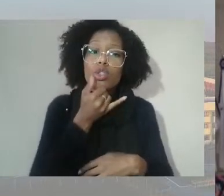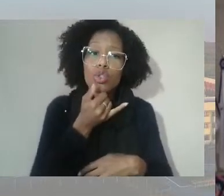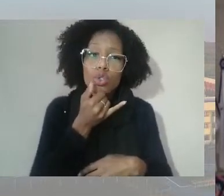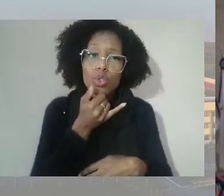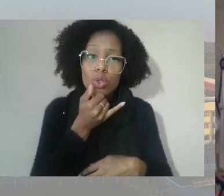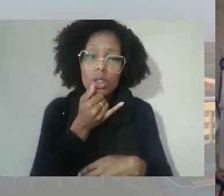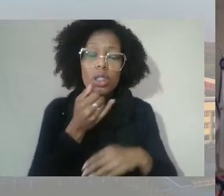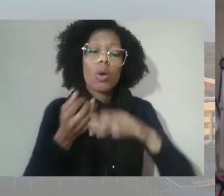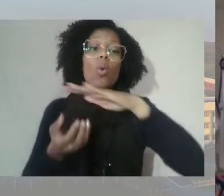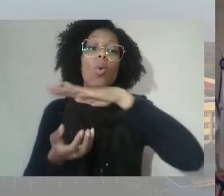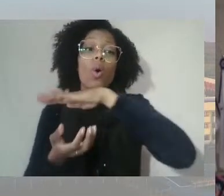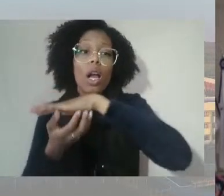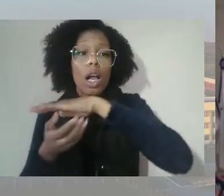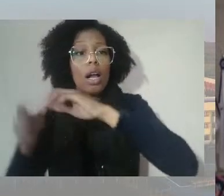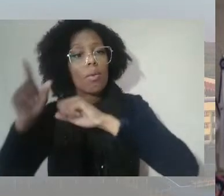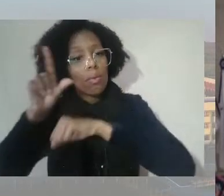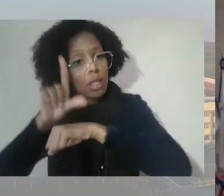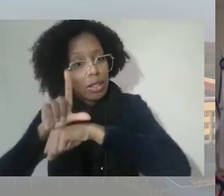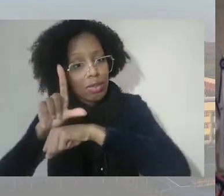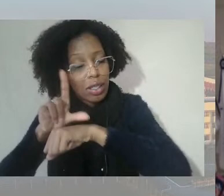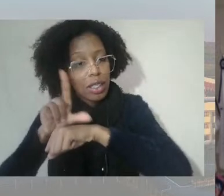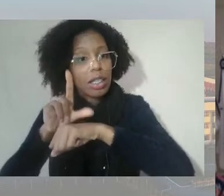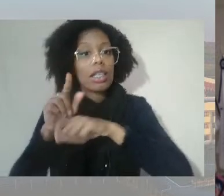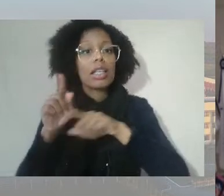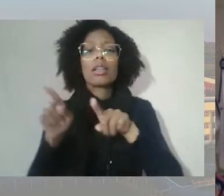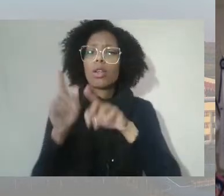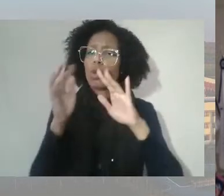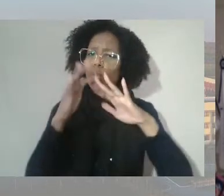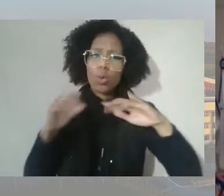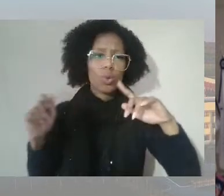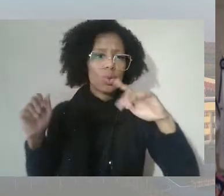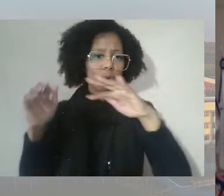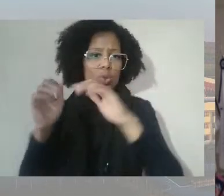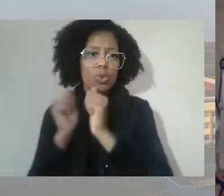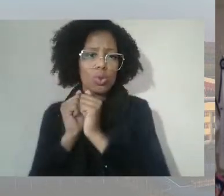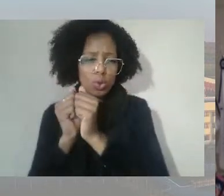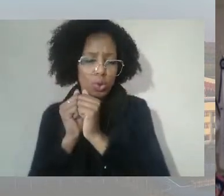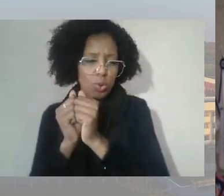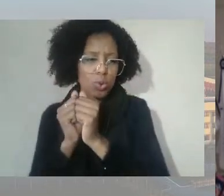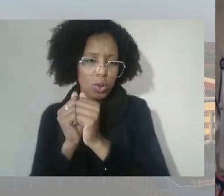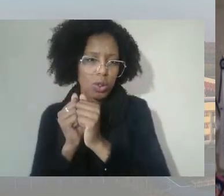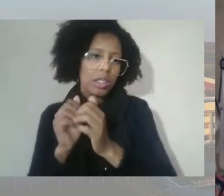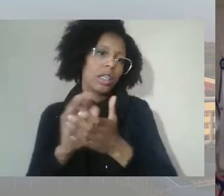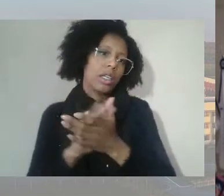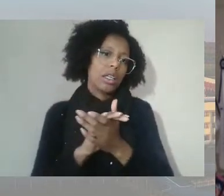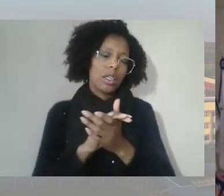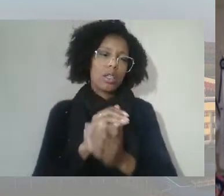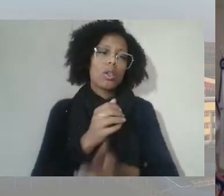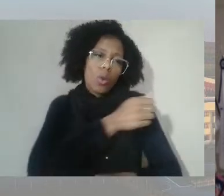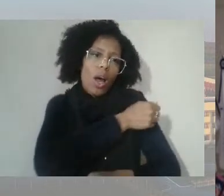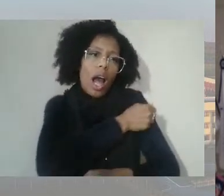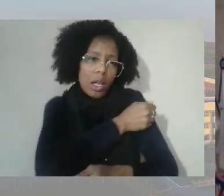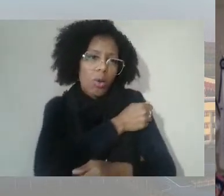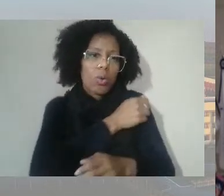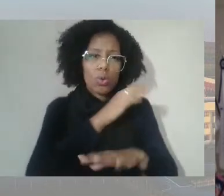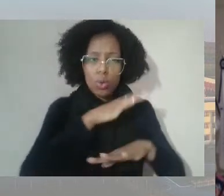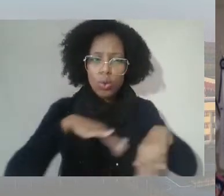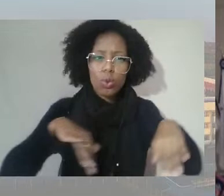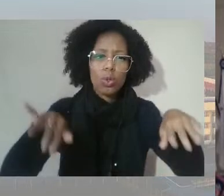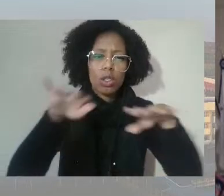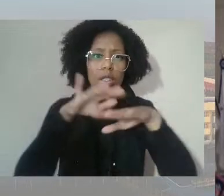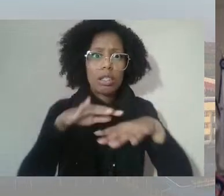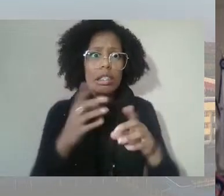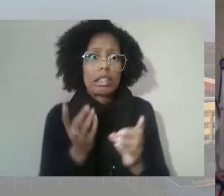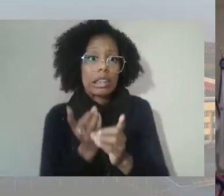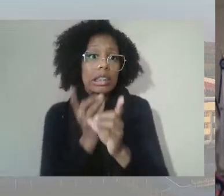Campus Livramento, aos demais, né, integrantes discentes que compõem o movimento estudantil, né, por ter